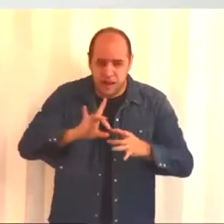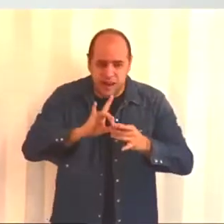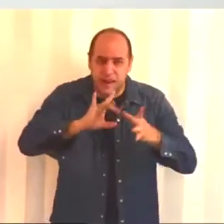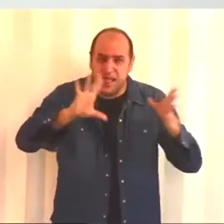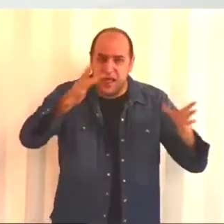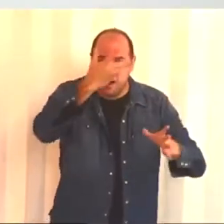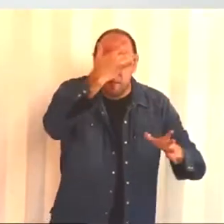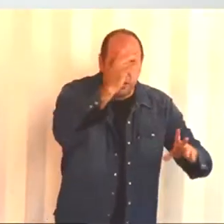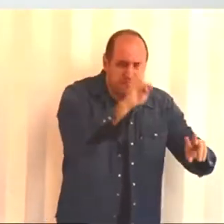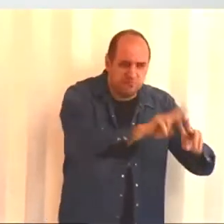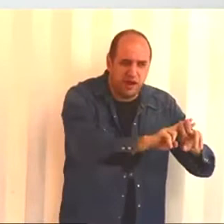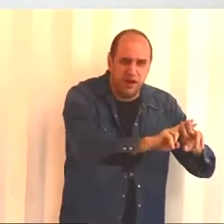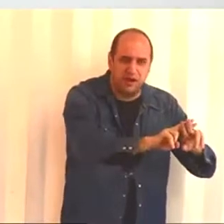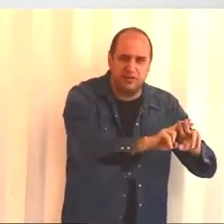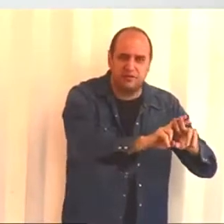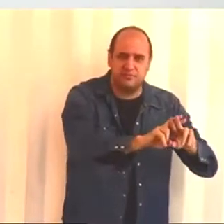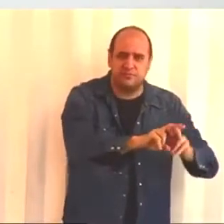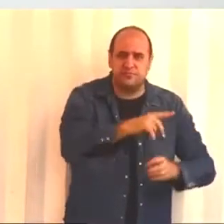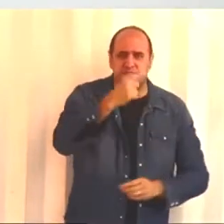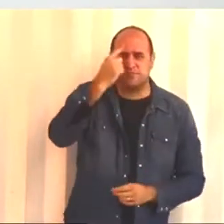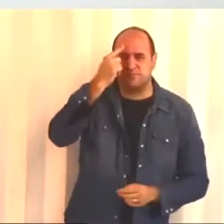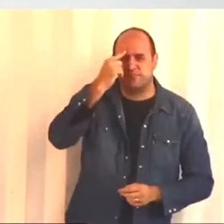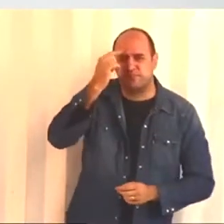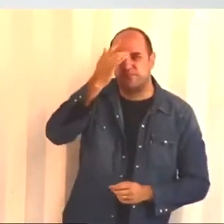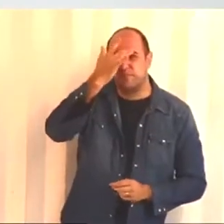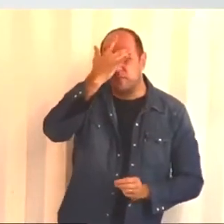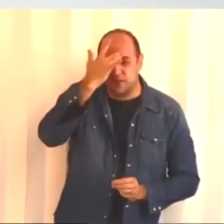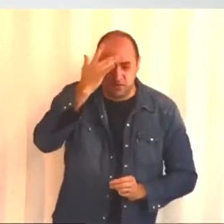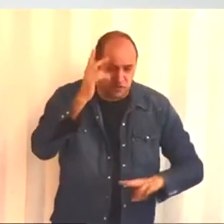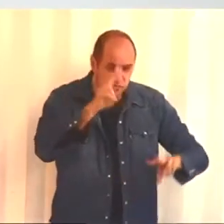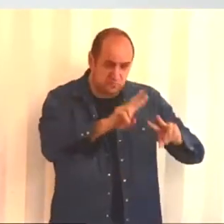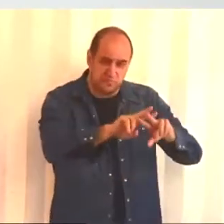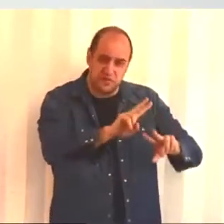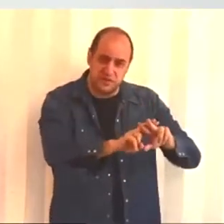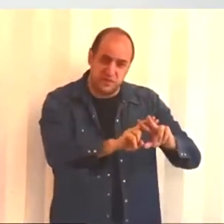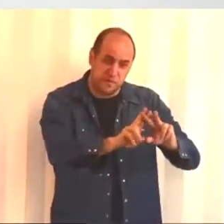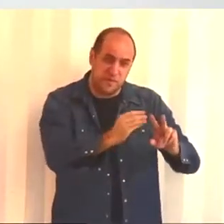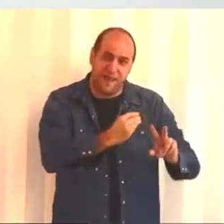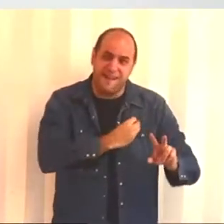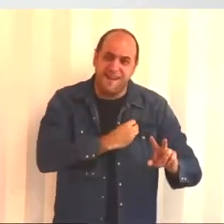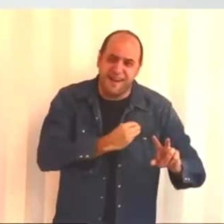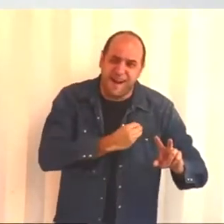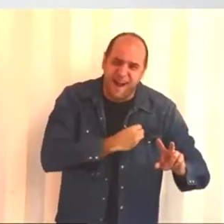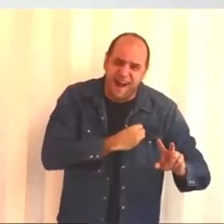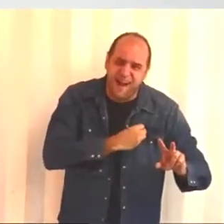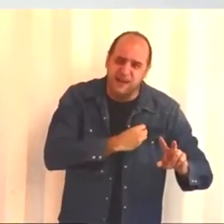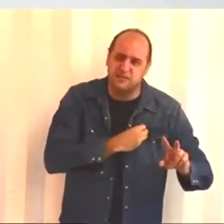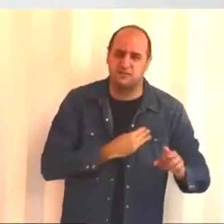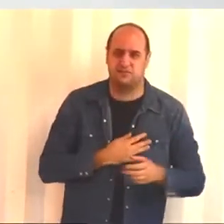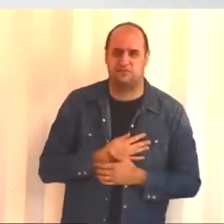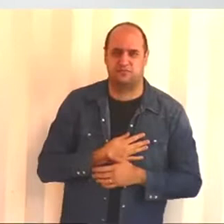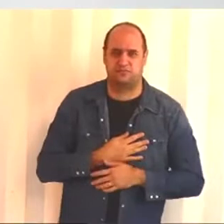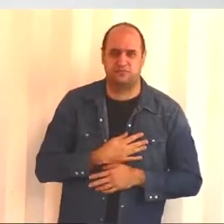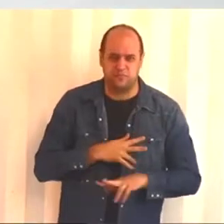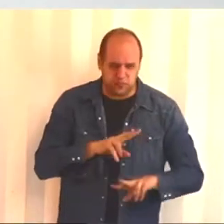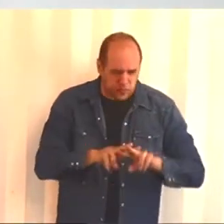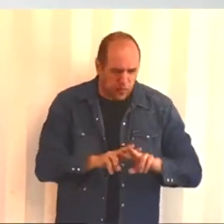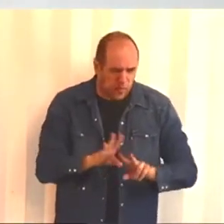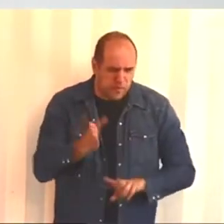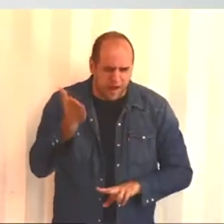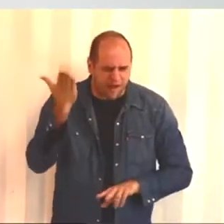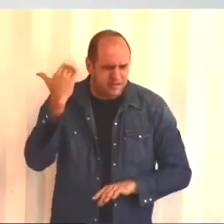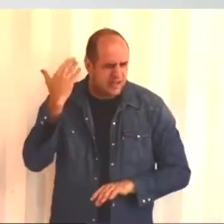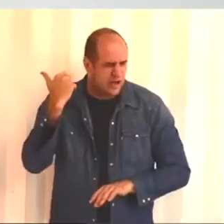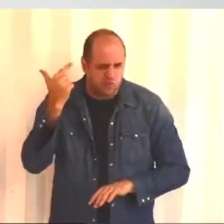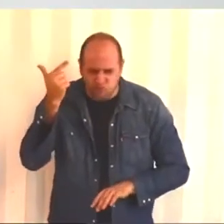encarcerados. Quantas pessoas ainda estão presas, escravas do pecado, presas no seu passado,